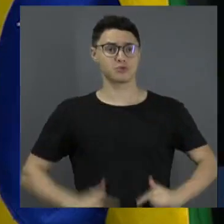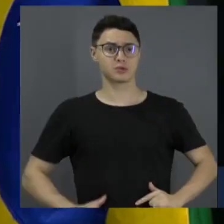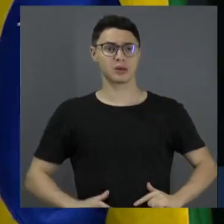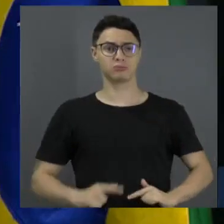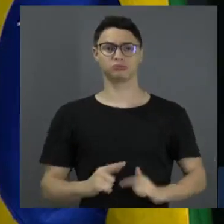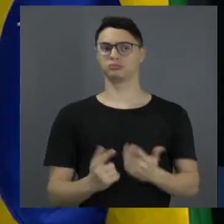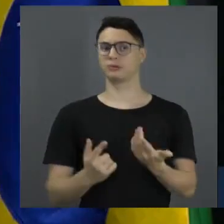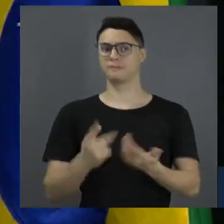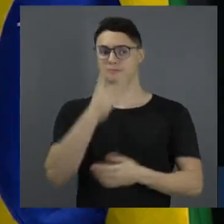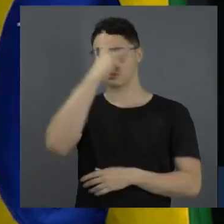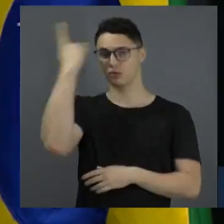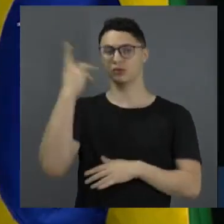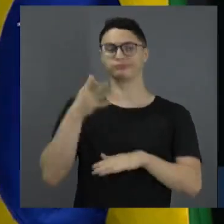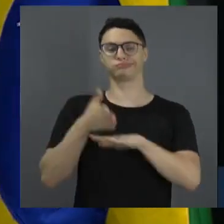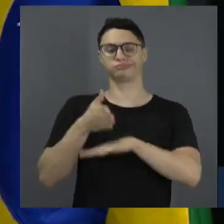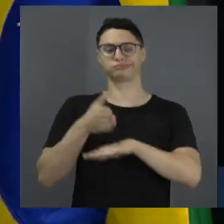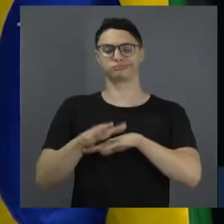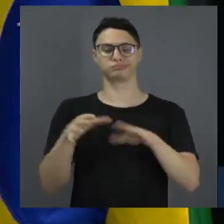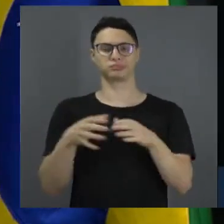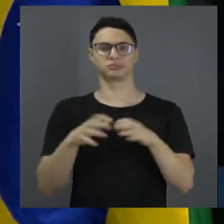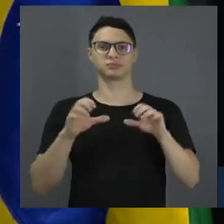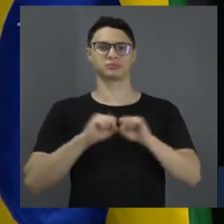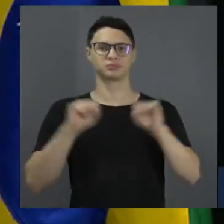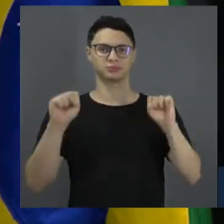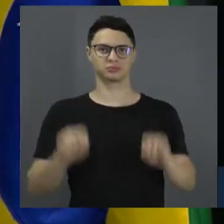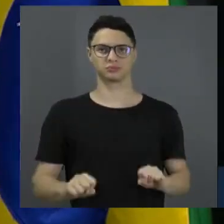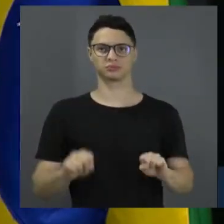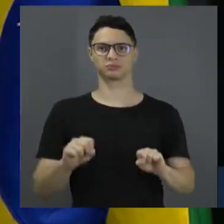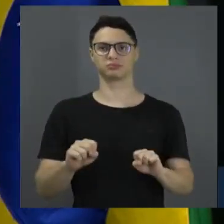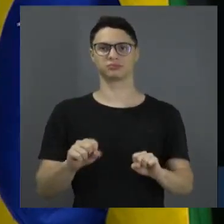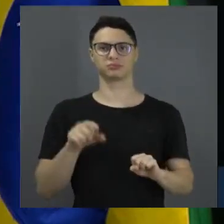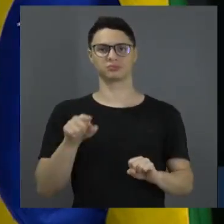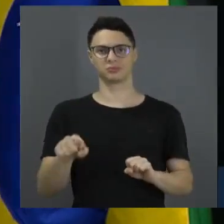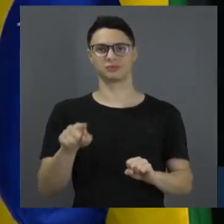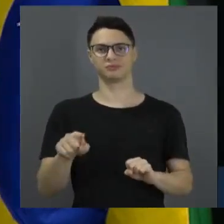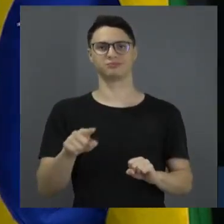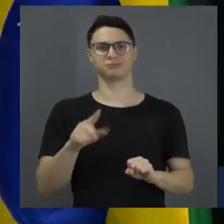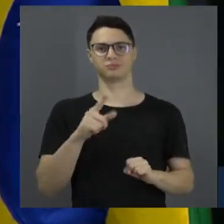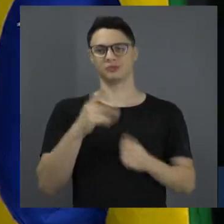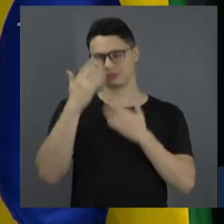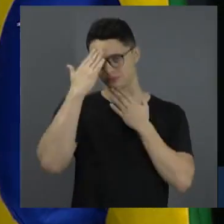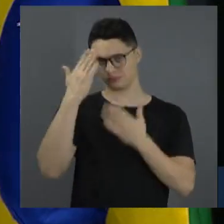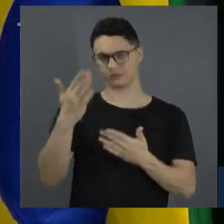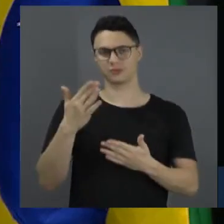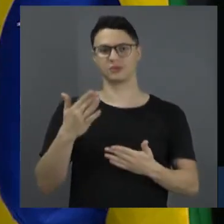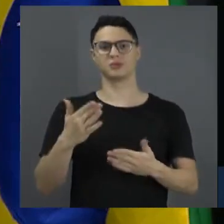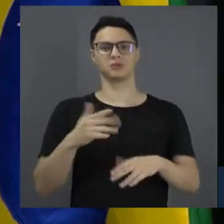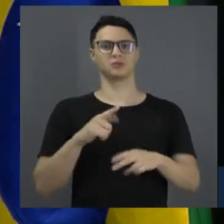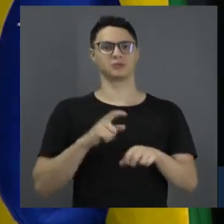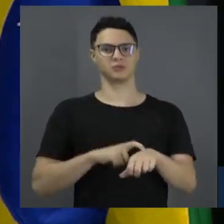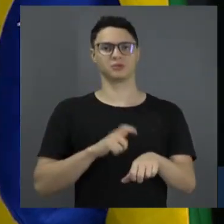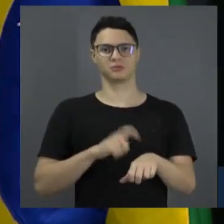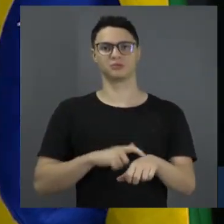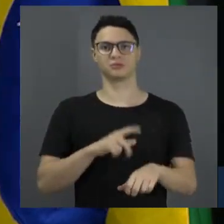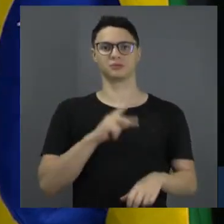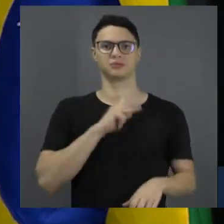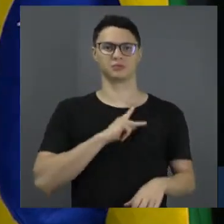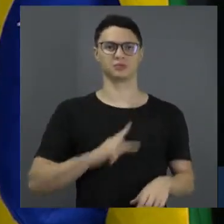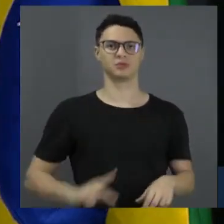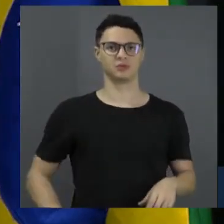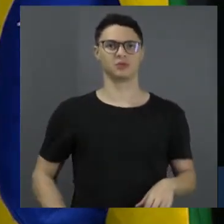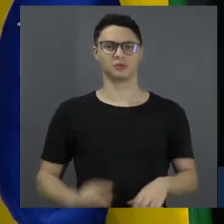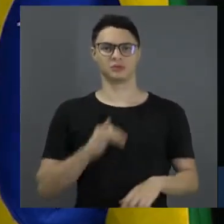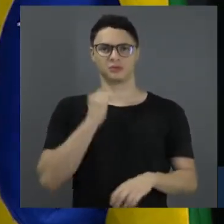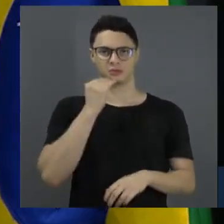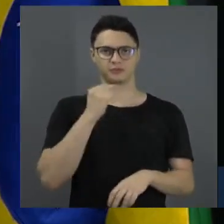para quem faz parte do sistema totalmente carcomido. Muito obrigado pela tolerância, senhor presidente. Aproveitando